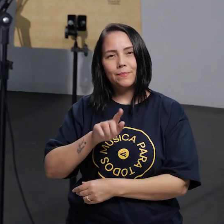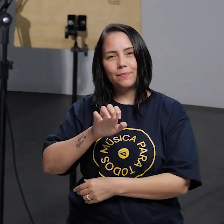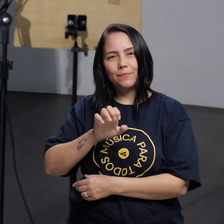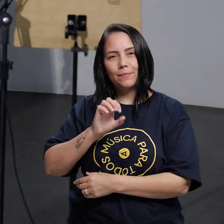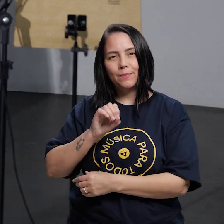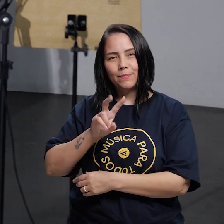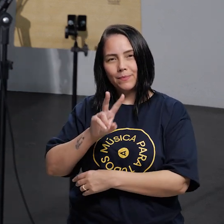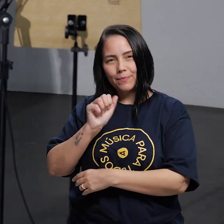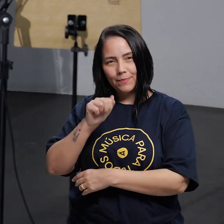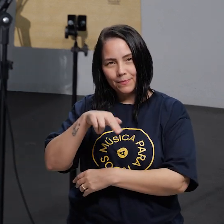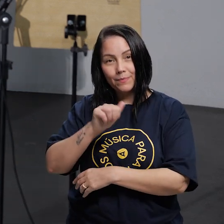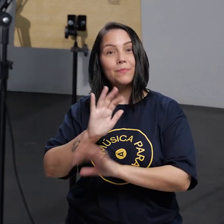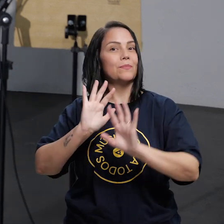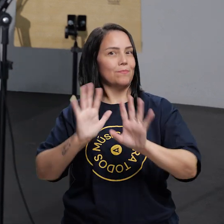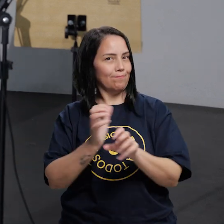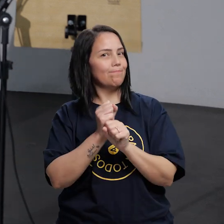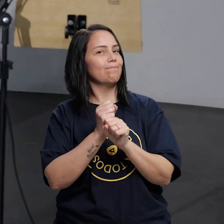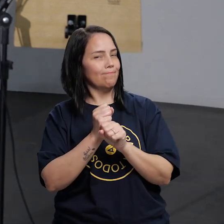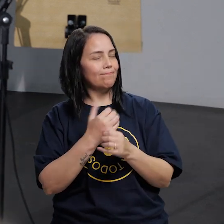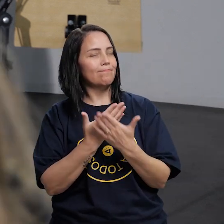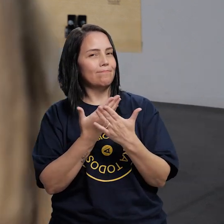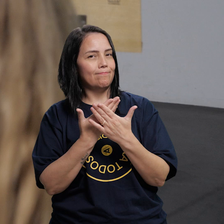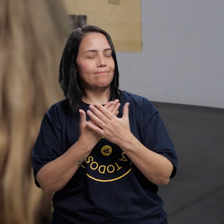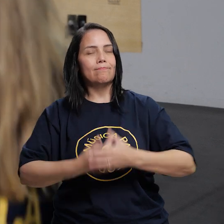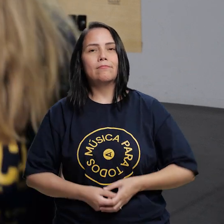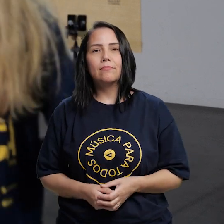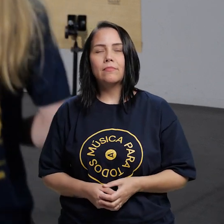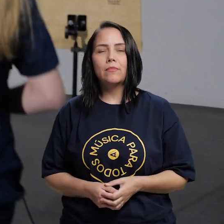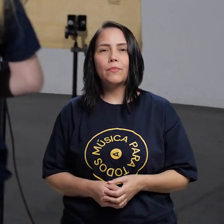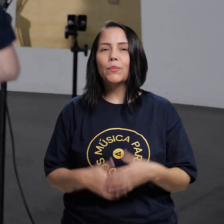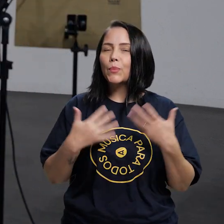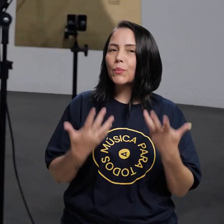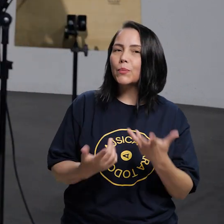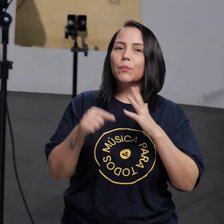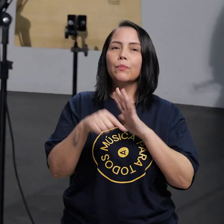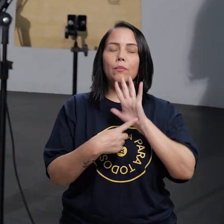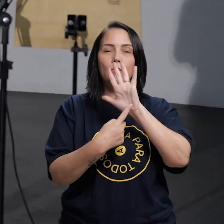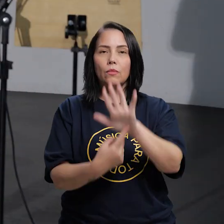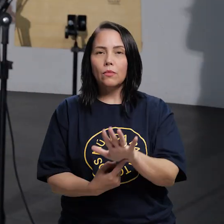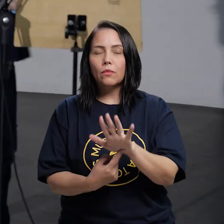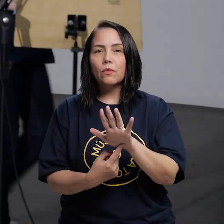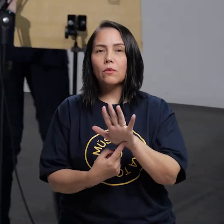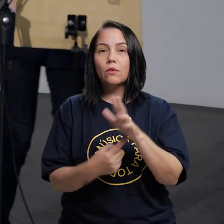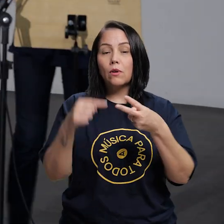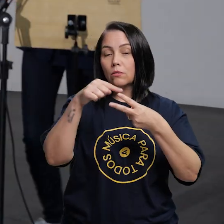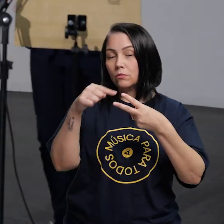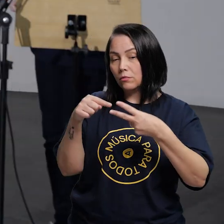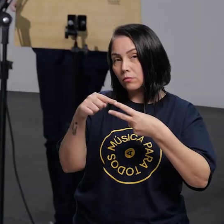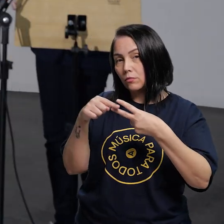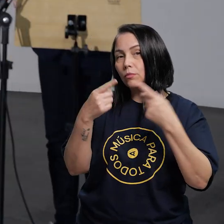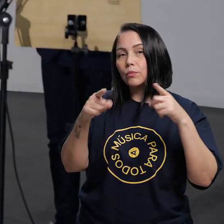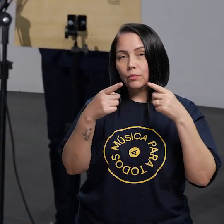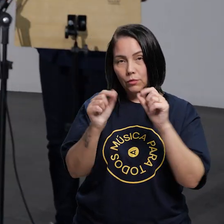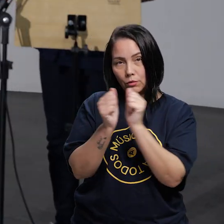Giovana, que já faz aula um pouco mais de tempo. Nós vamos fazer duas peças aqui, que eu